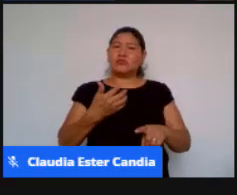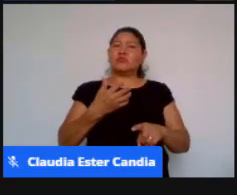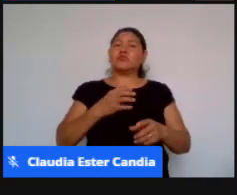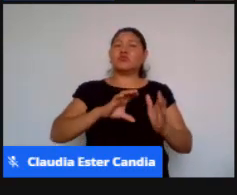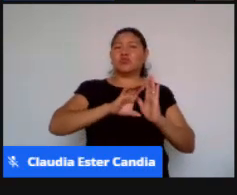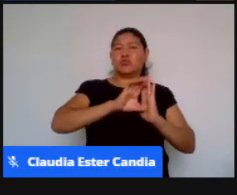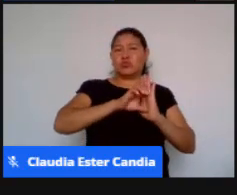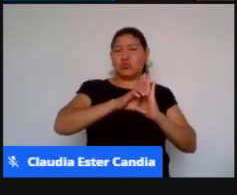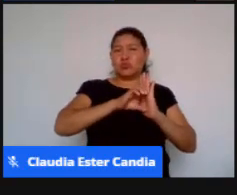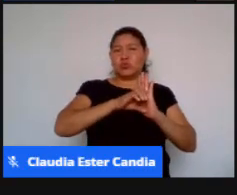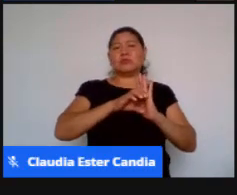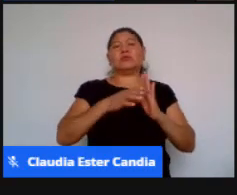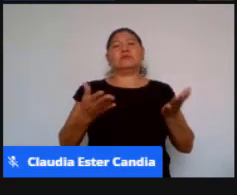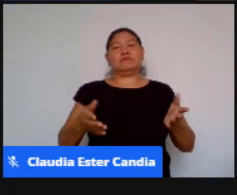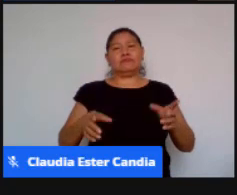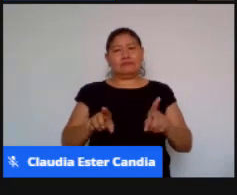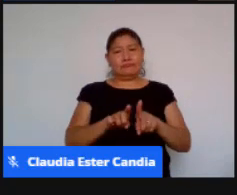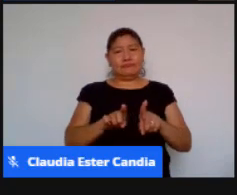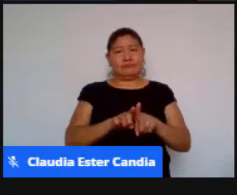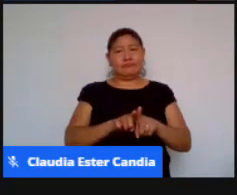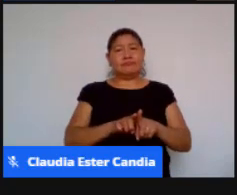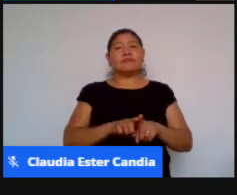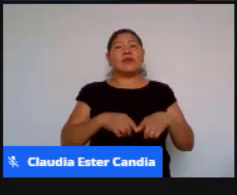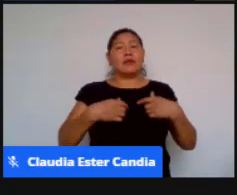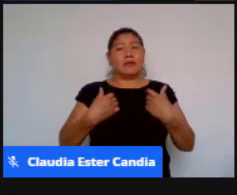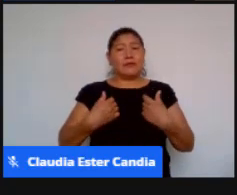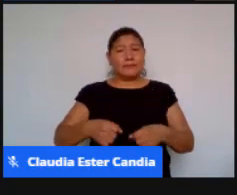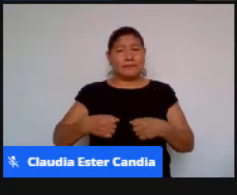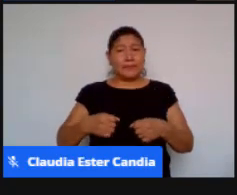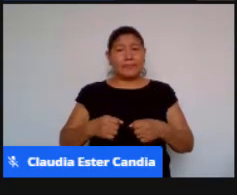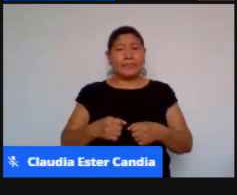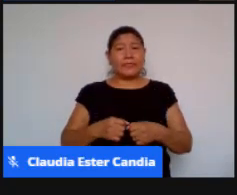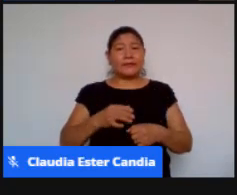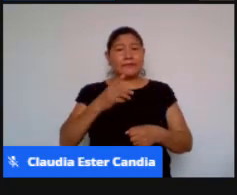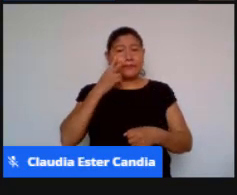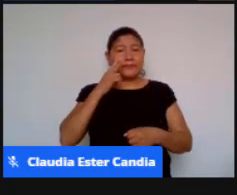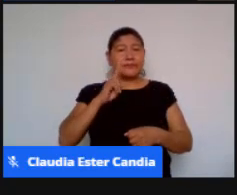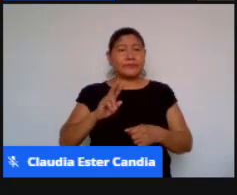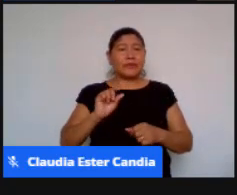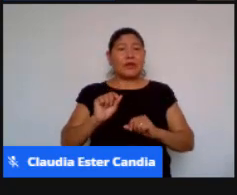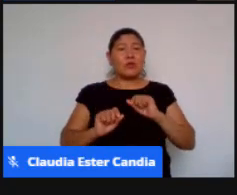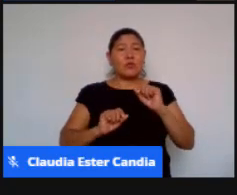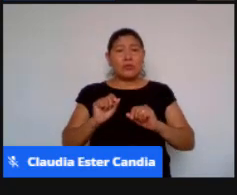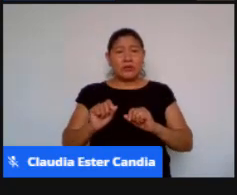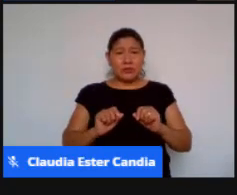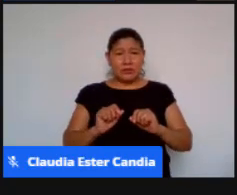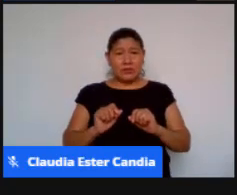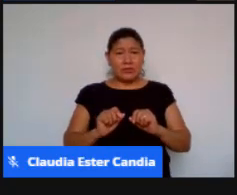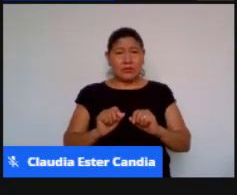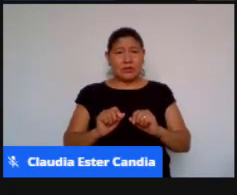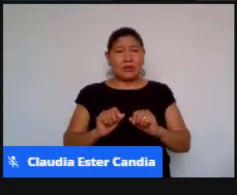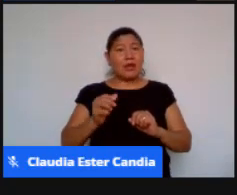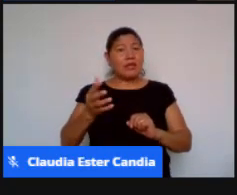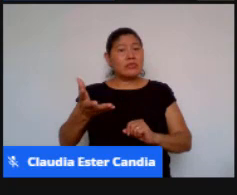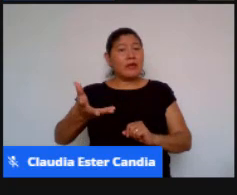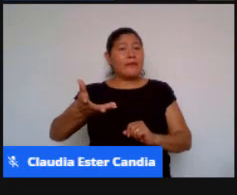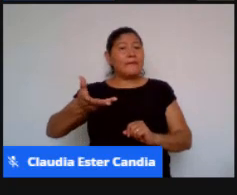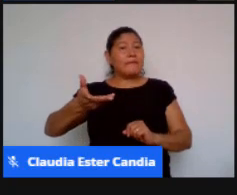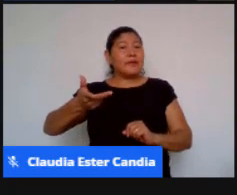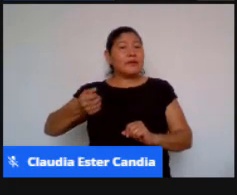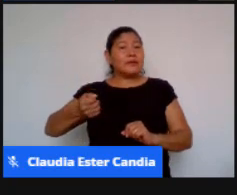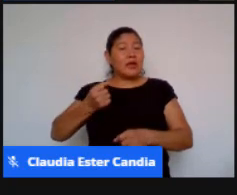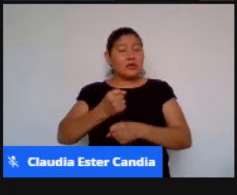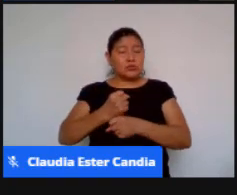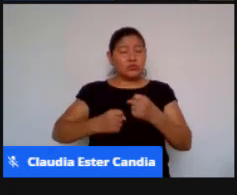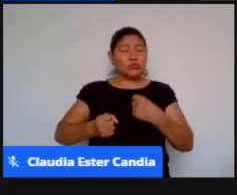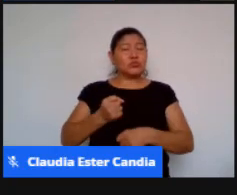vou precisar de alguns conteúdos anteriores. Então, determinadas habilidades, elas têm essa relação com a habilidade anterior. Tudo